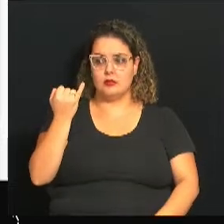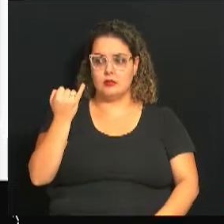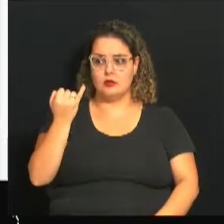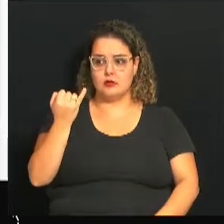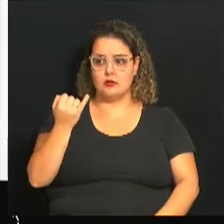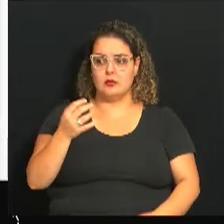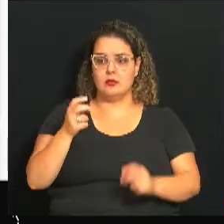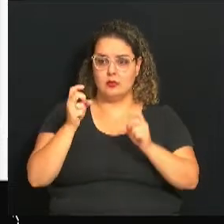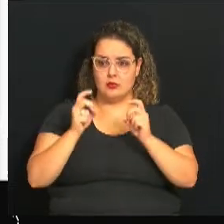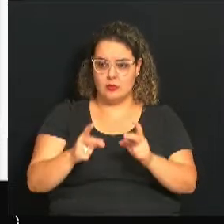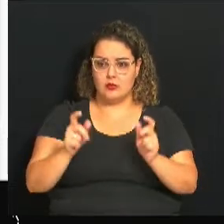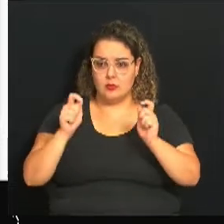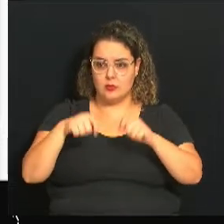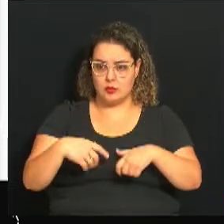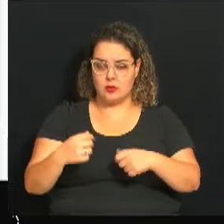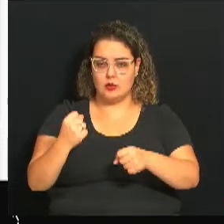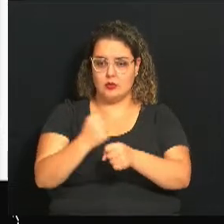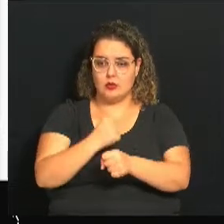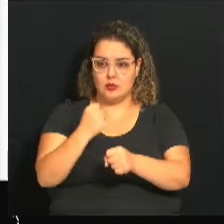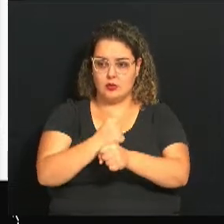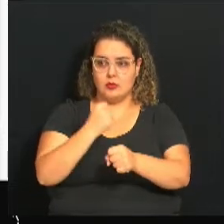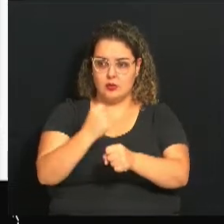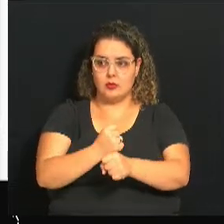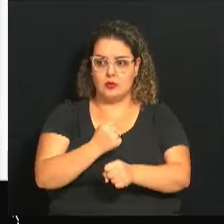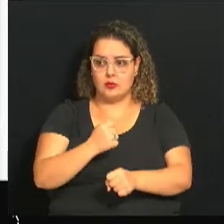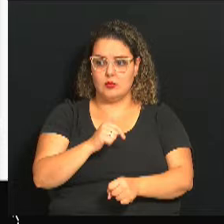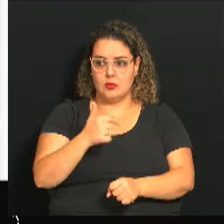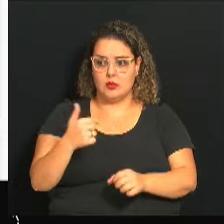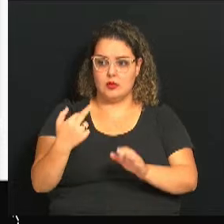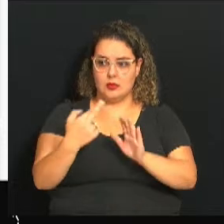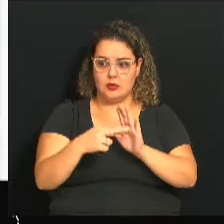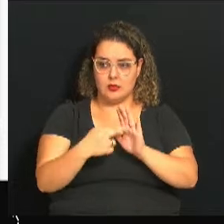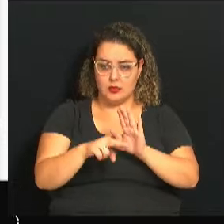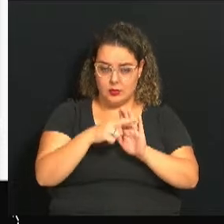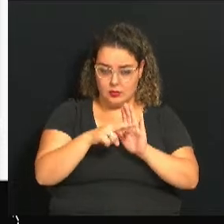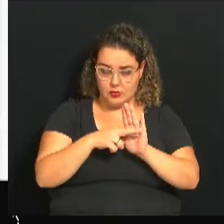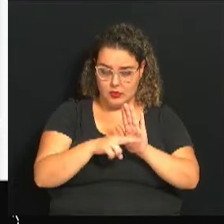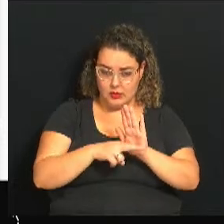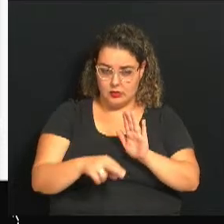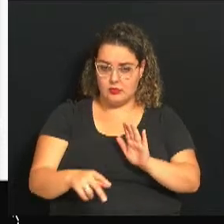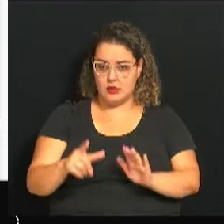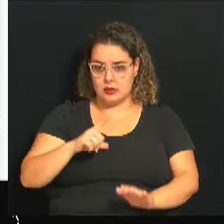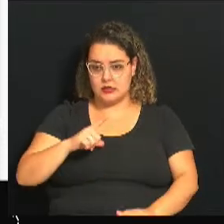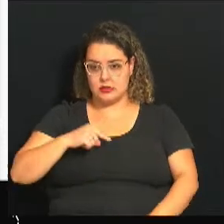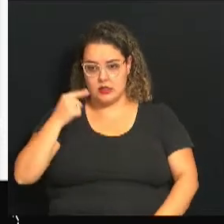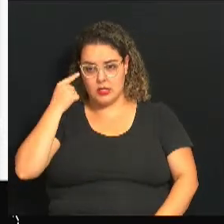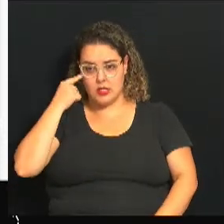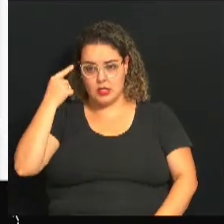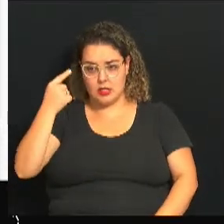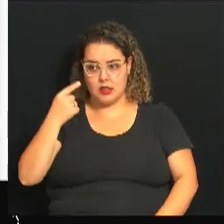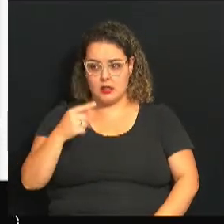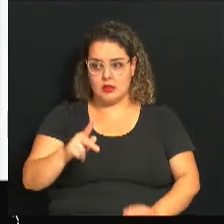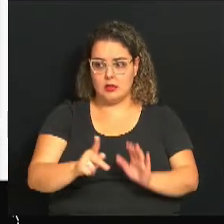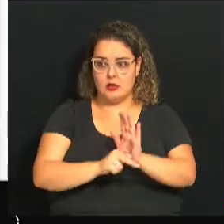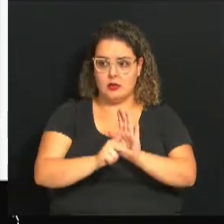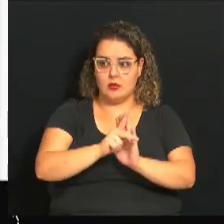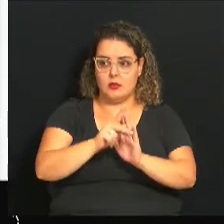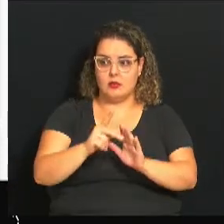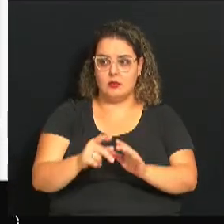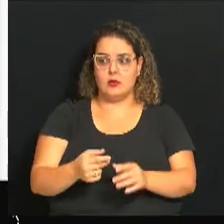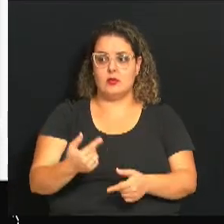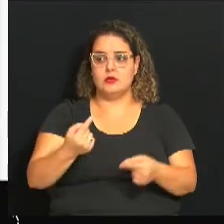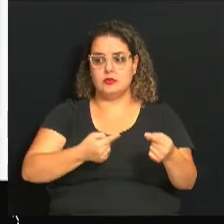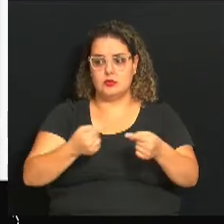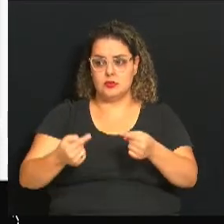do potencial construído, que hoje a gente não tem regra, mas existe a intenção da gente encaminhar um projeto de lei discutindo